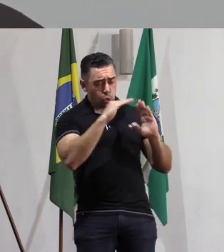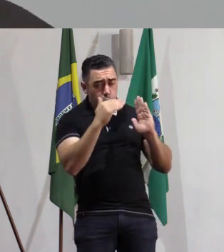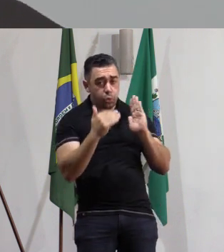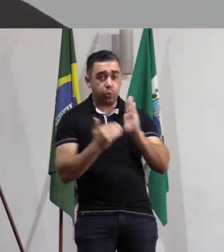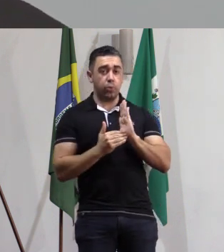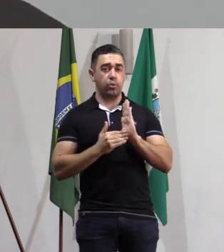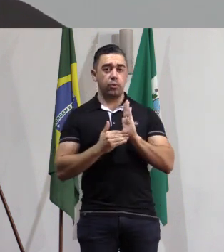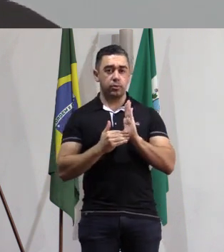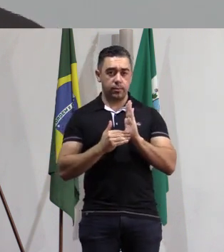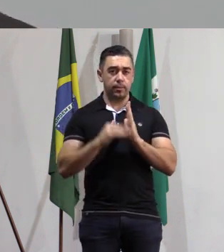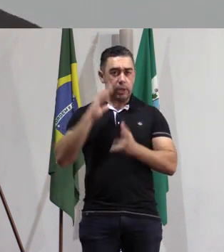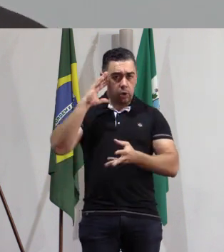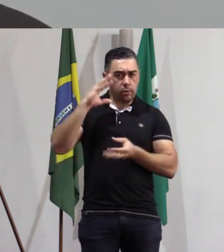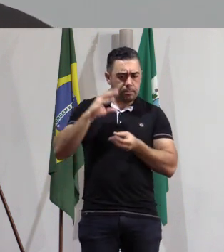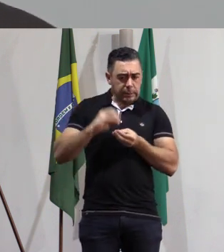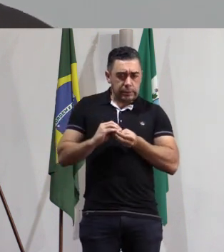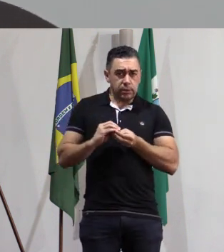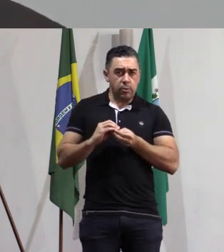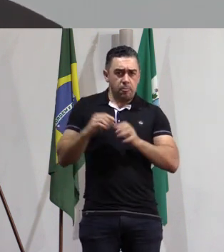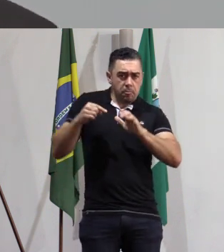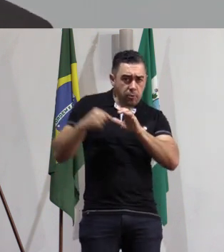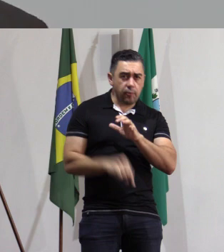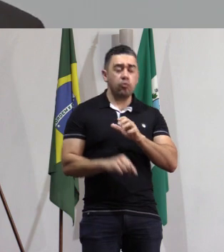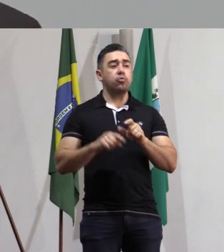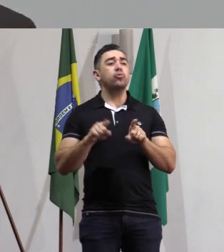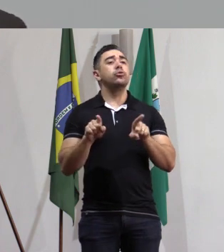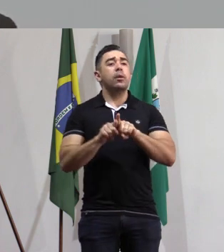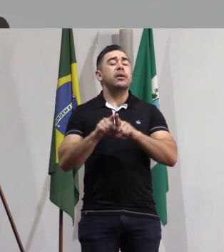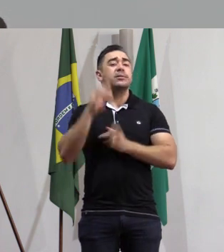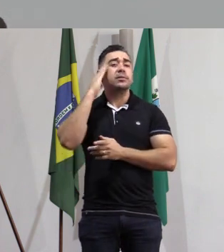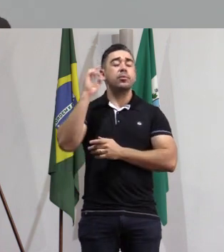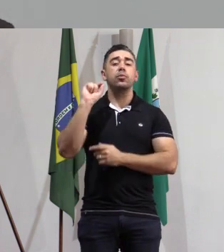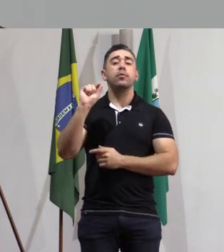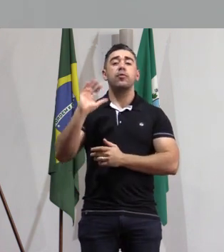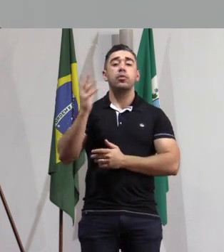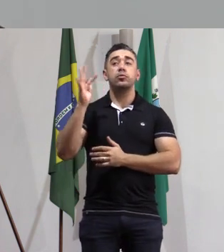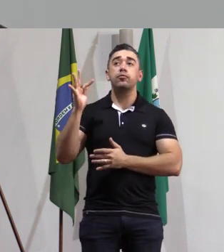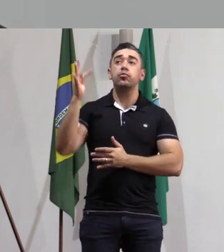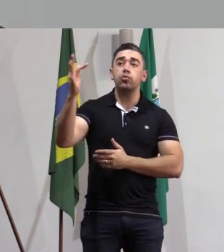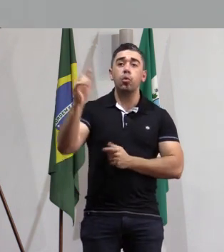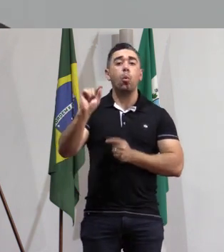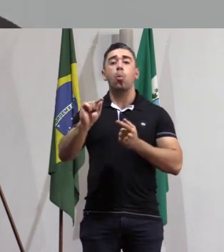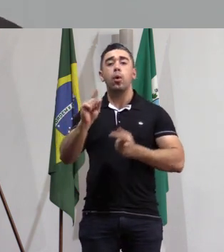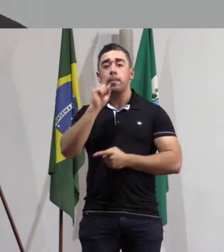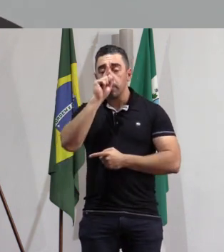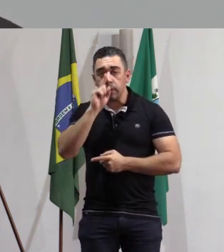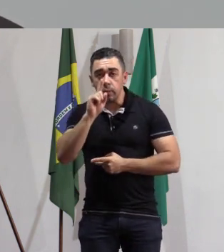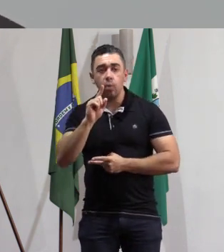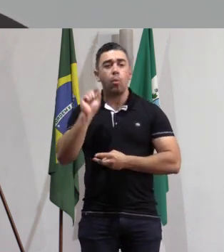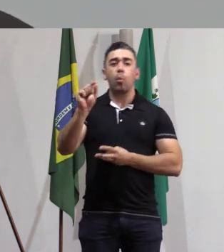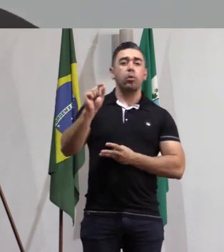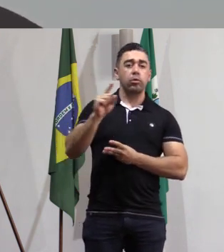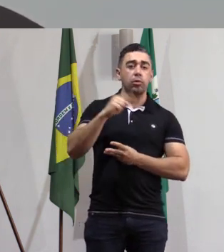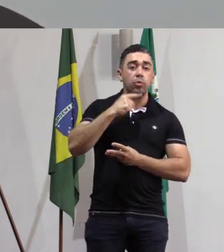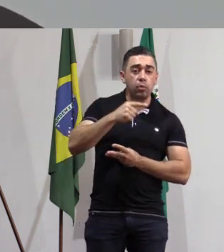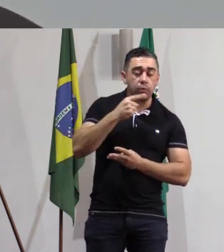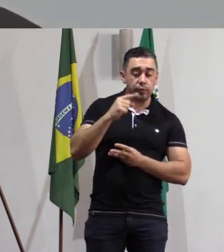a compreensão a fundo, as suas implicações, os seus perigos, as suas dúvidas, e que consolidemos num